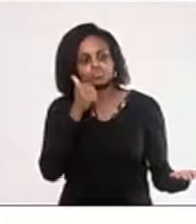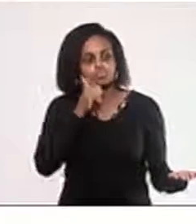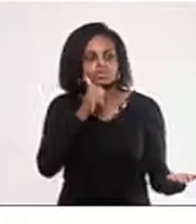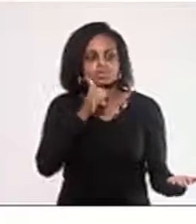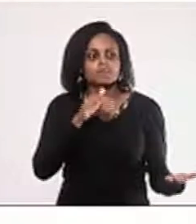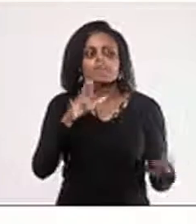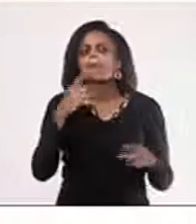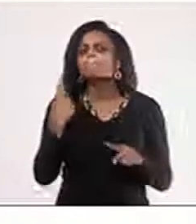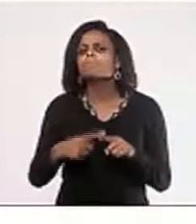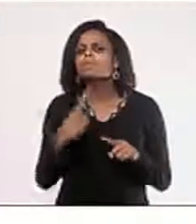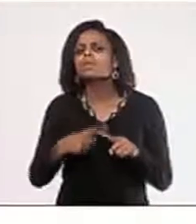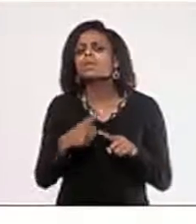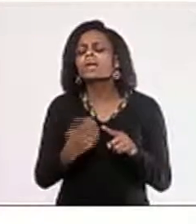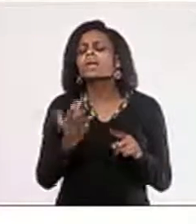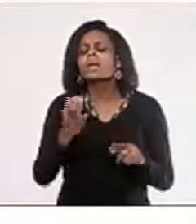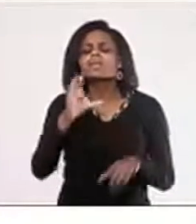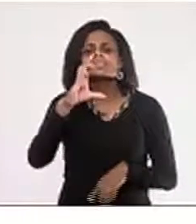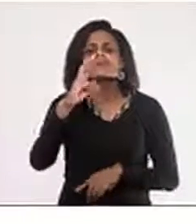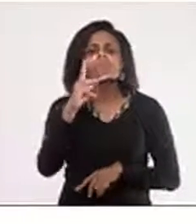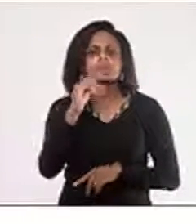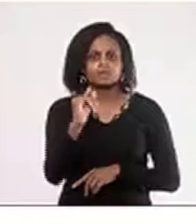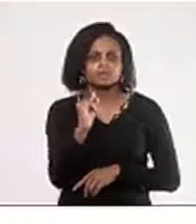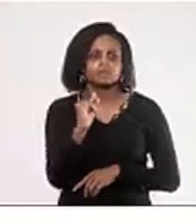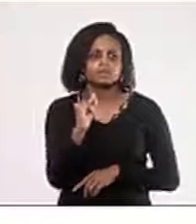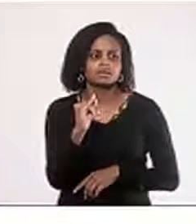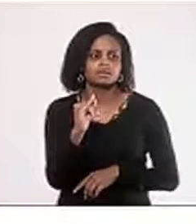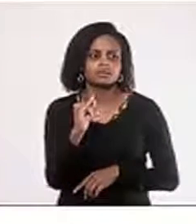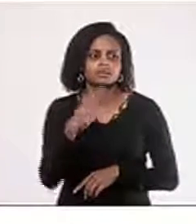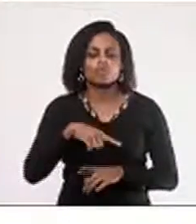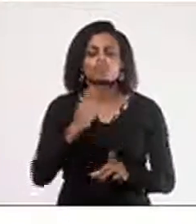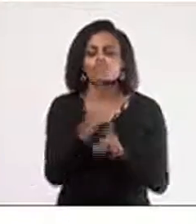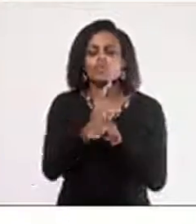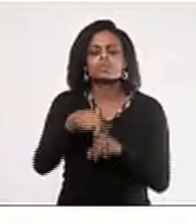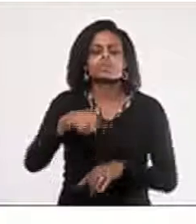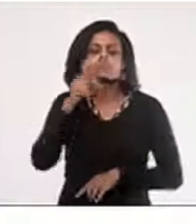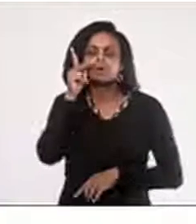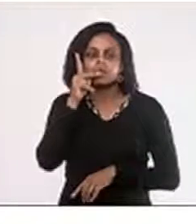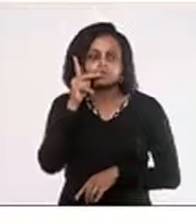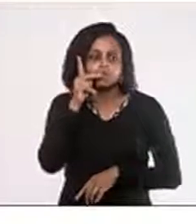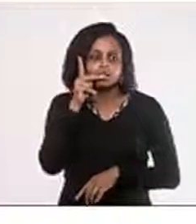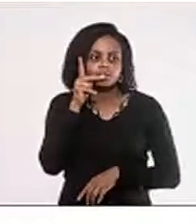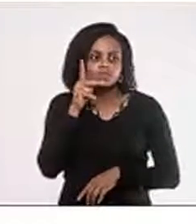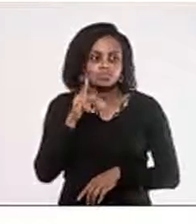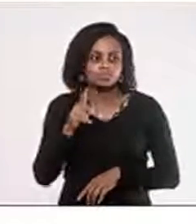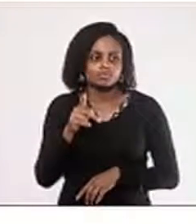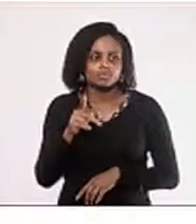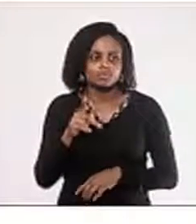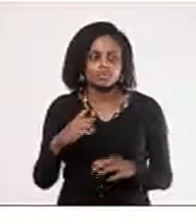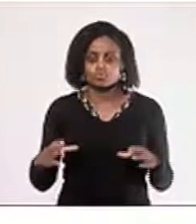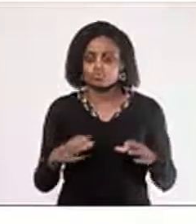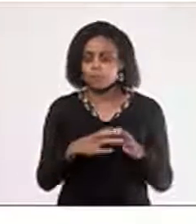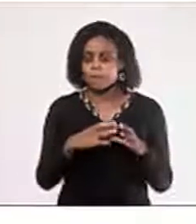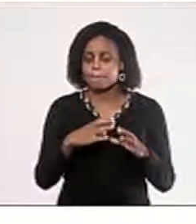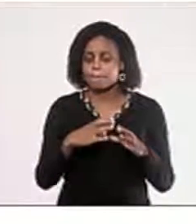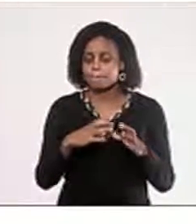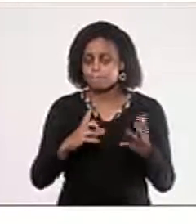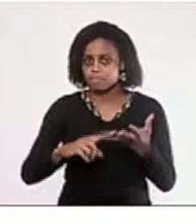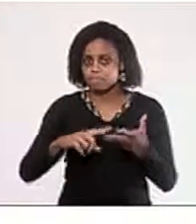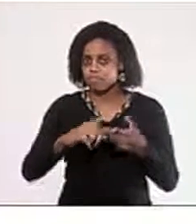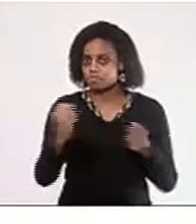o objeto dessa CPI. Porque a gente, enquanto parlamento, enquanto membros de um poder do